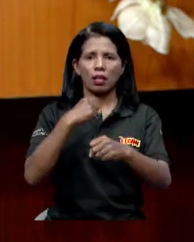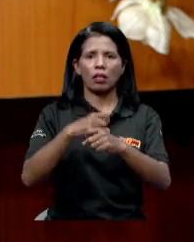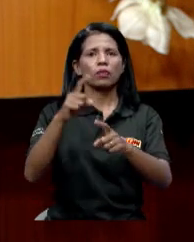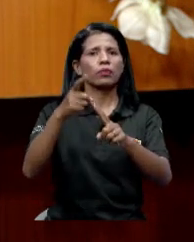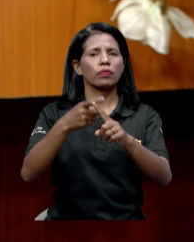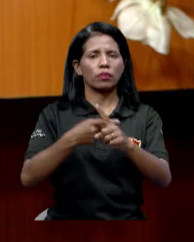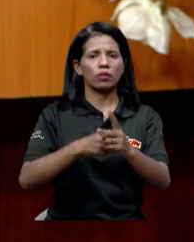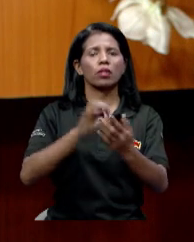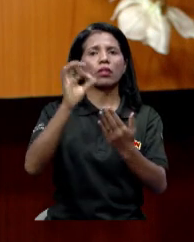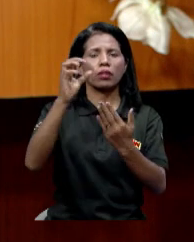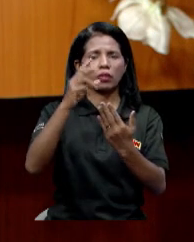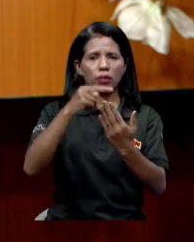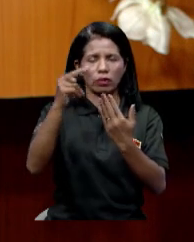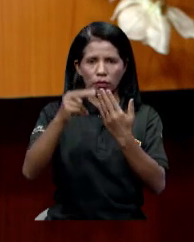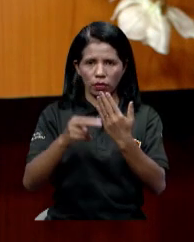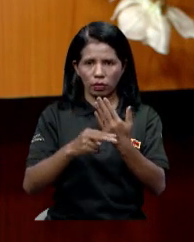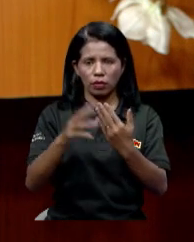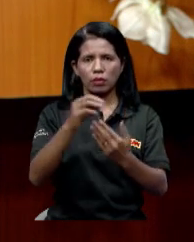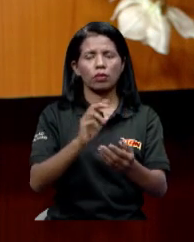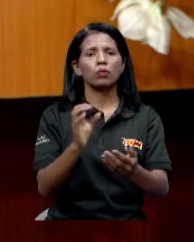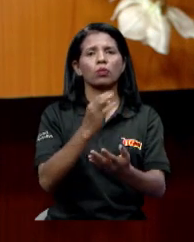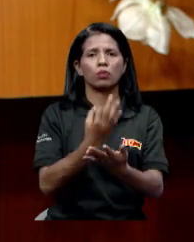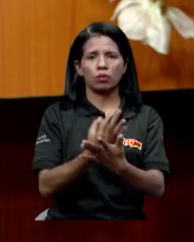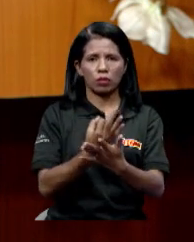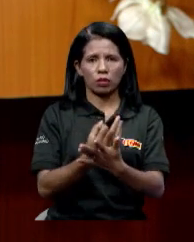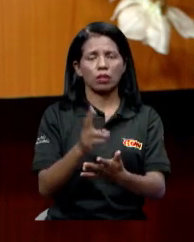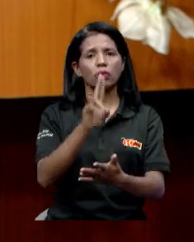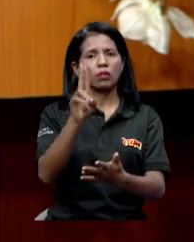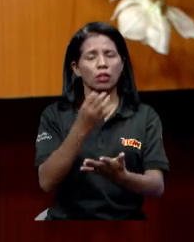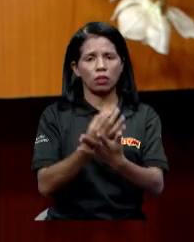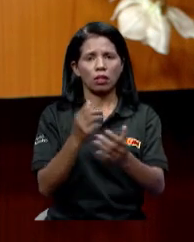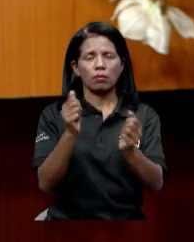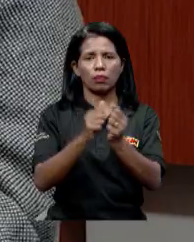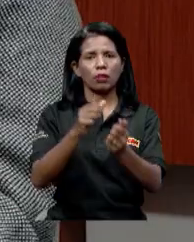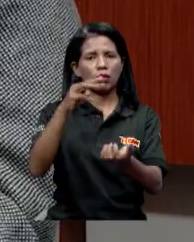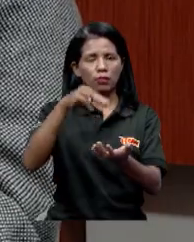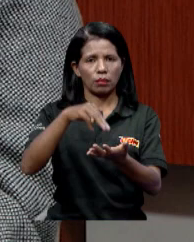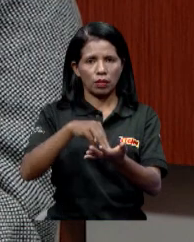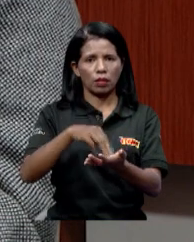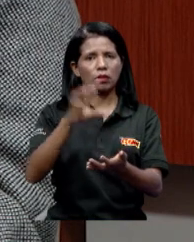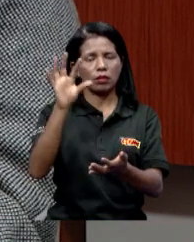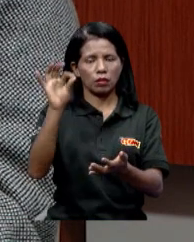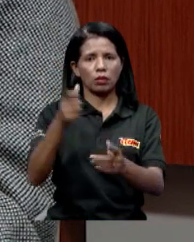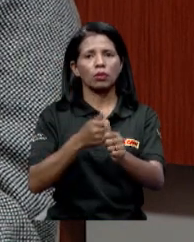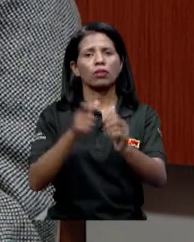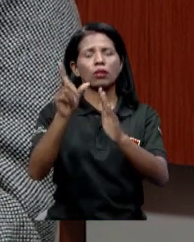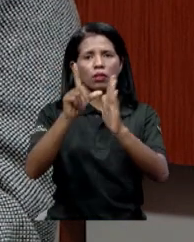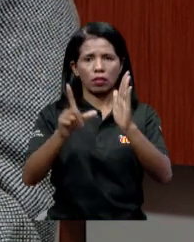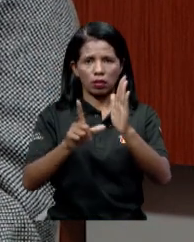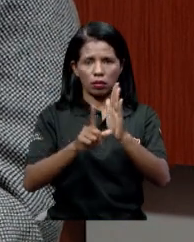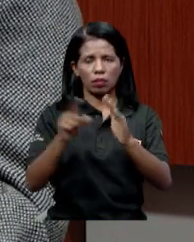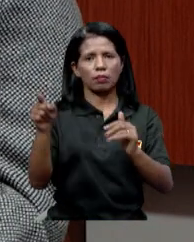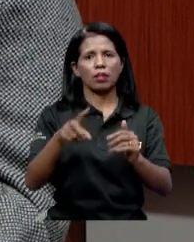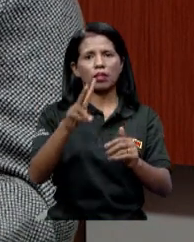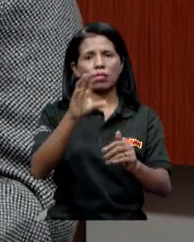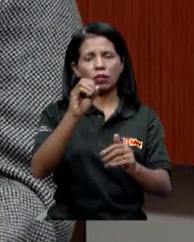novembro. Eleição suco se gasta orçamento geral estado há muito milhões de anos. Notir decreto lei número sia barra ringrua